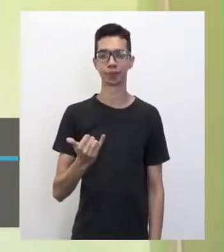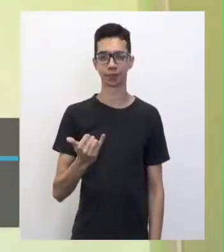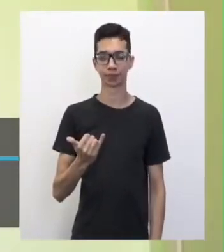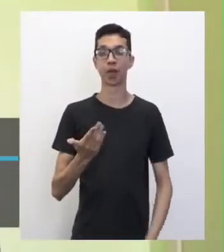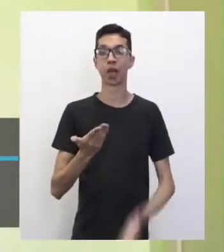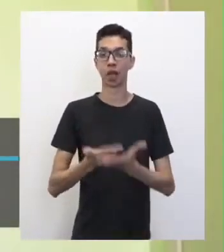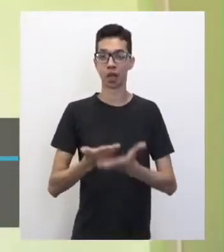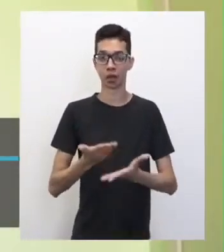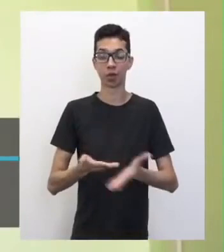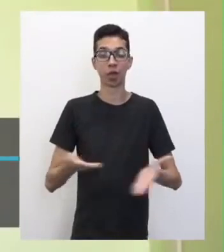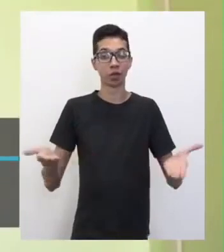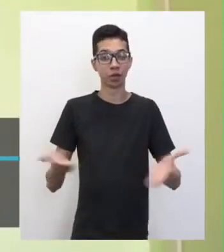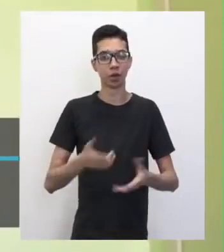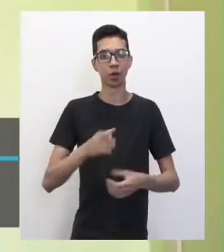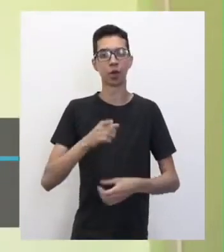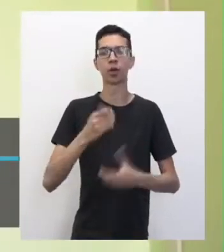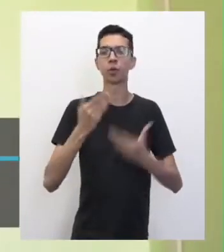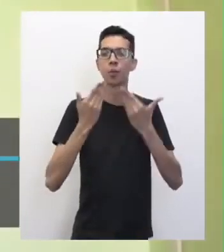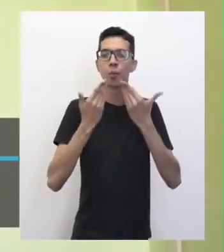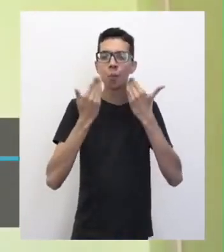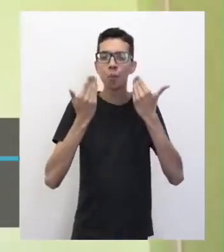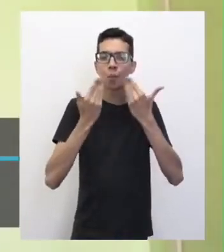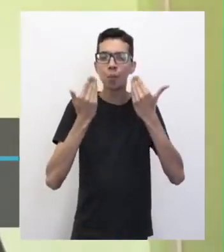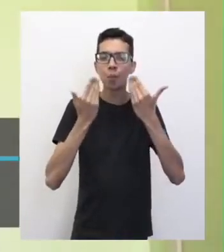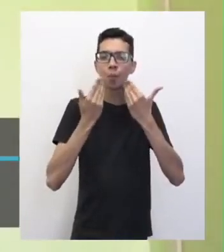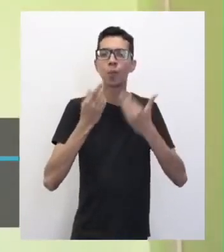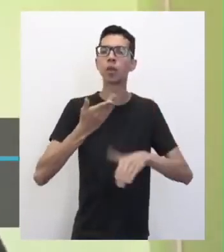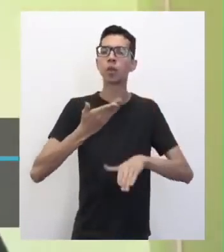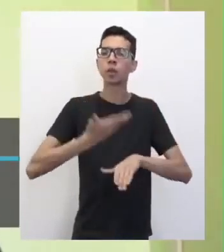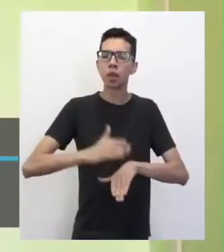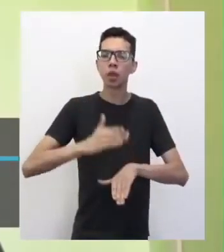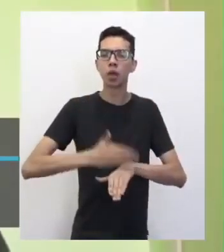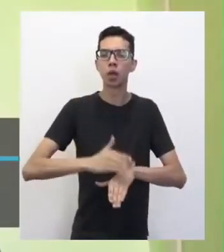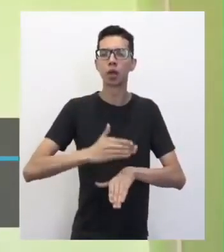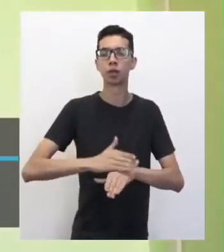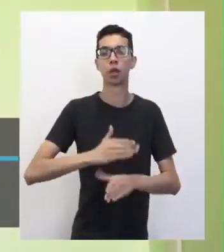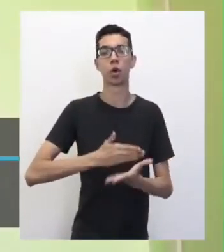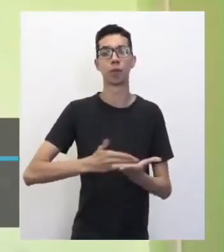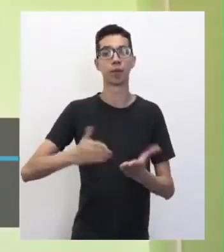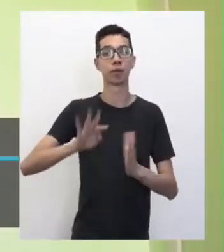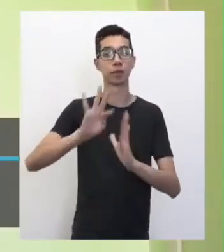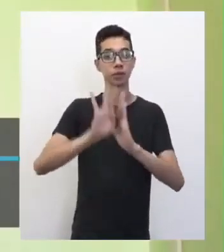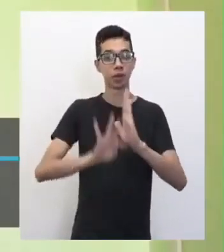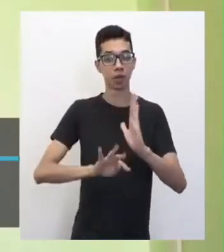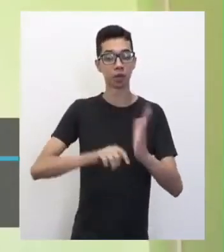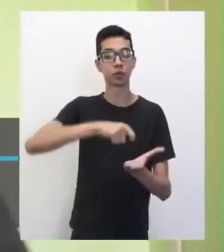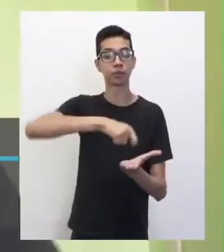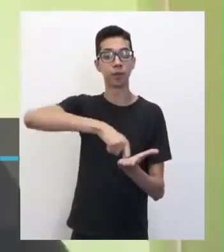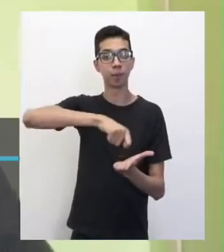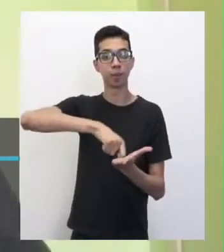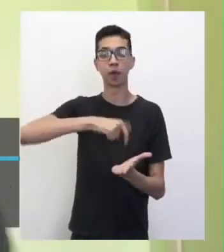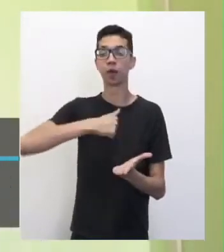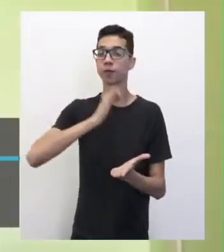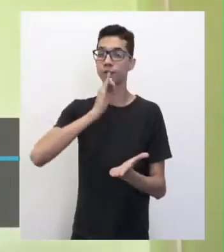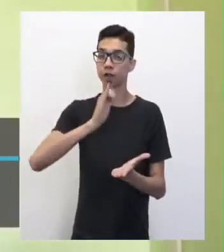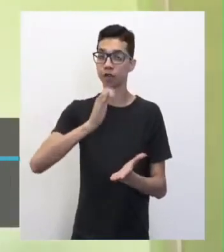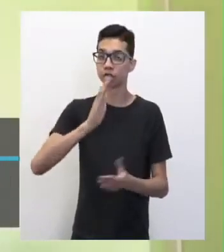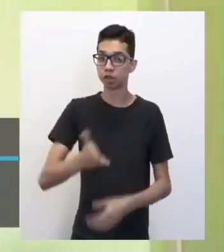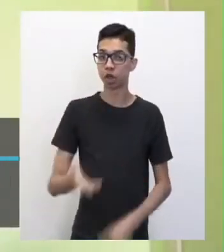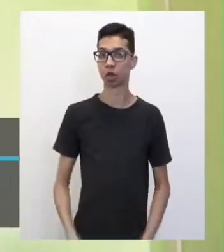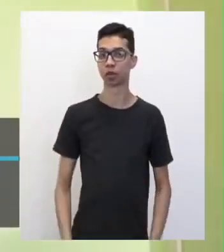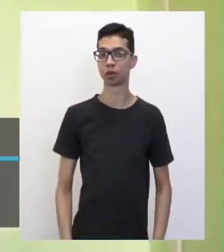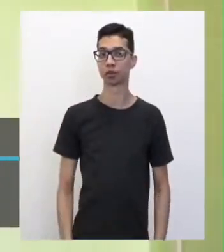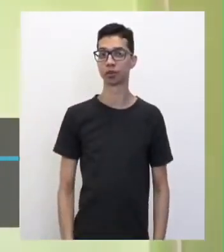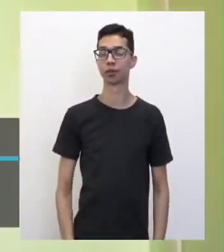dessa aula, coloquem em prática, comecem a produção de textos já, como eu disse, eles vão ser importantes ao longo de toda a